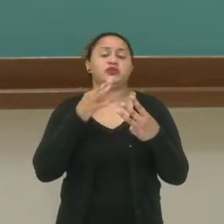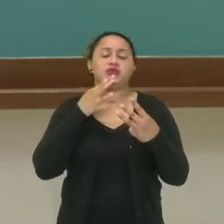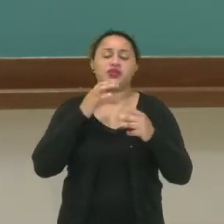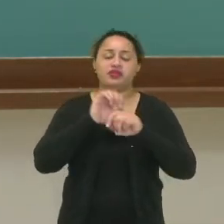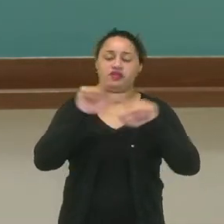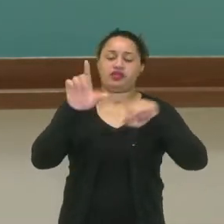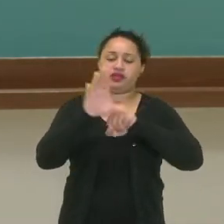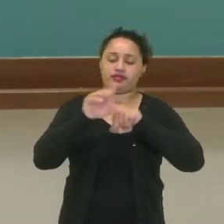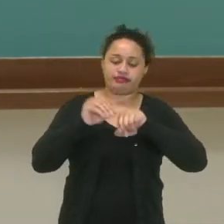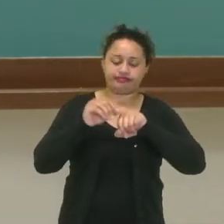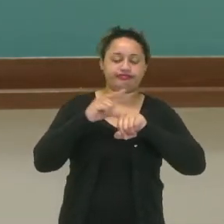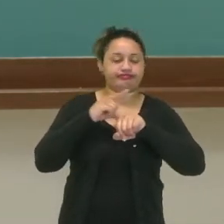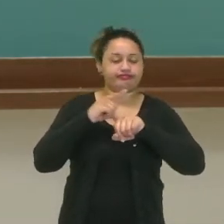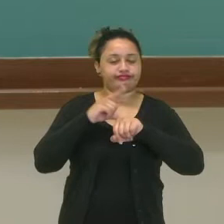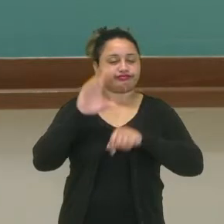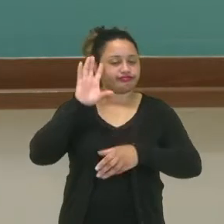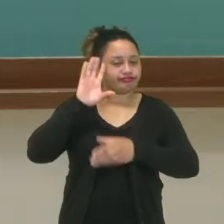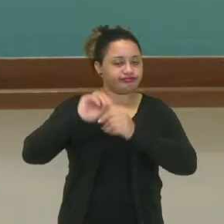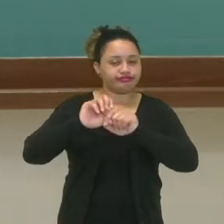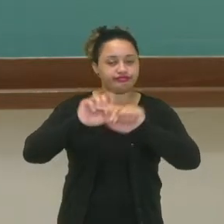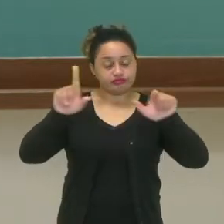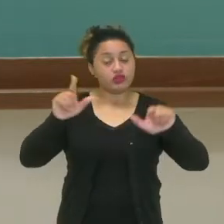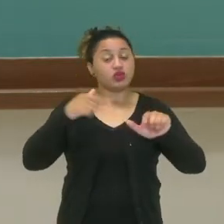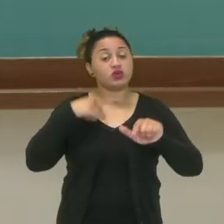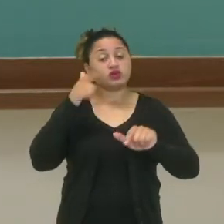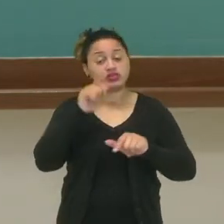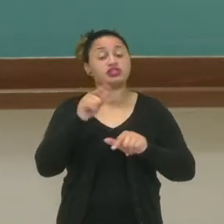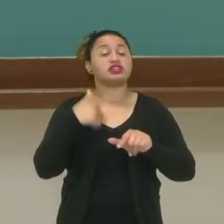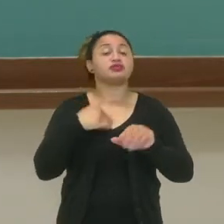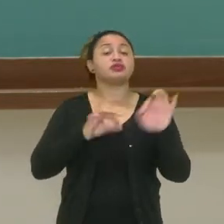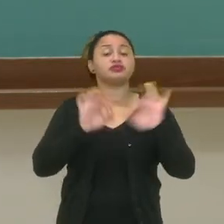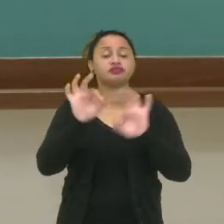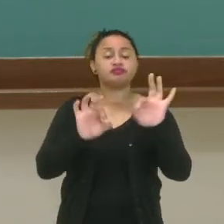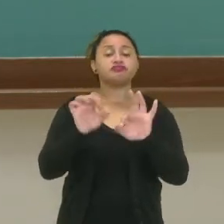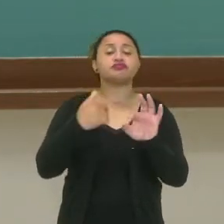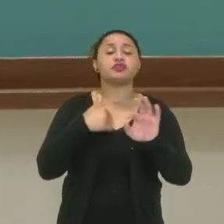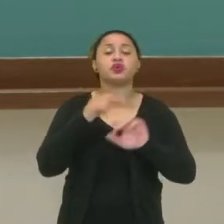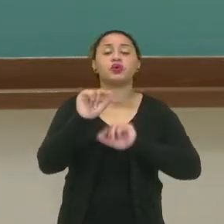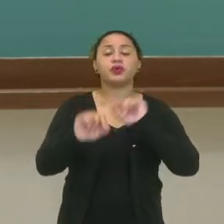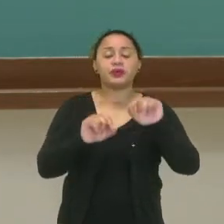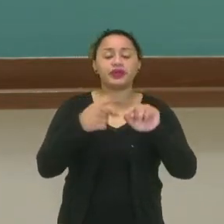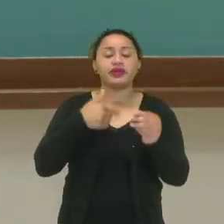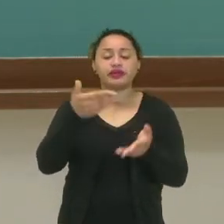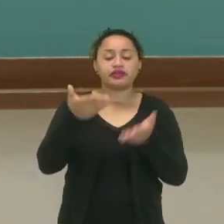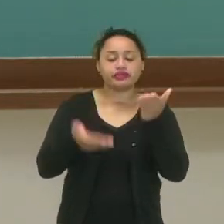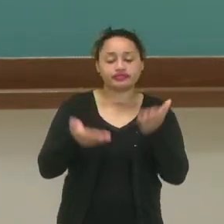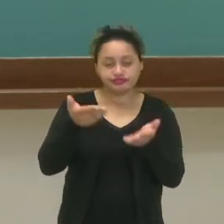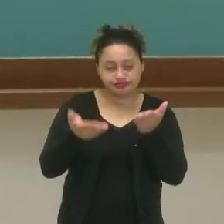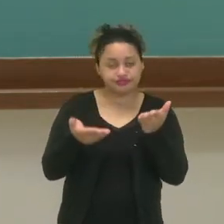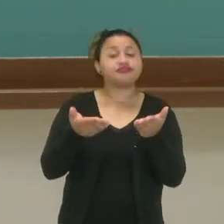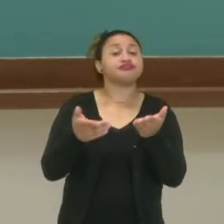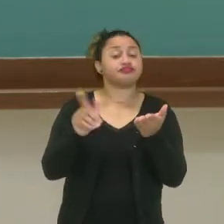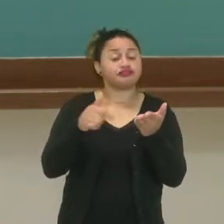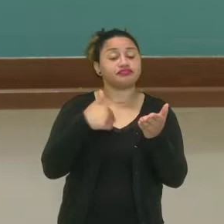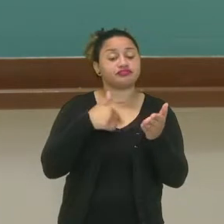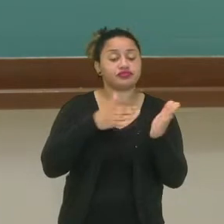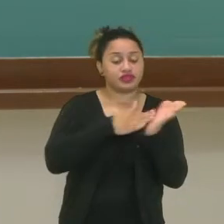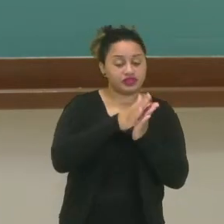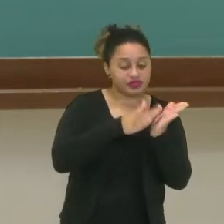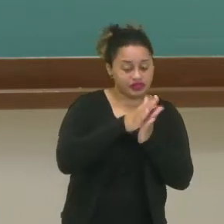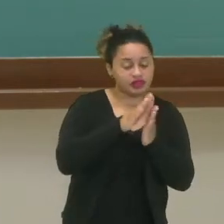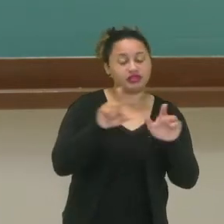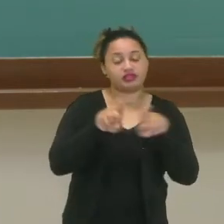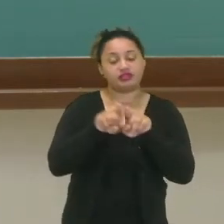funções, a gente consegue projetar e encontrar o que a gente chama de ponto de equilíbrio, exatamente entre as despesas e